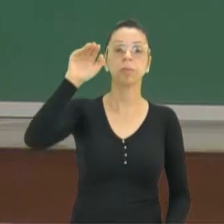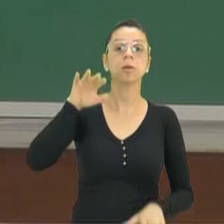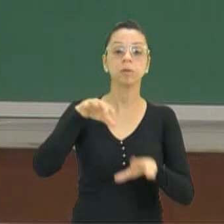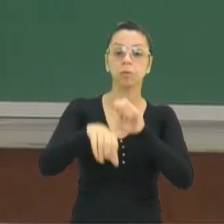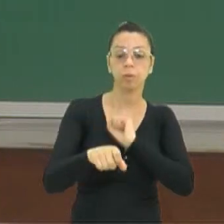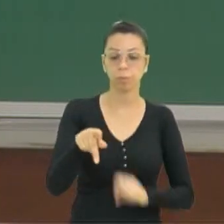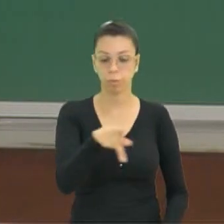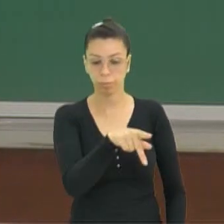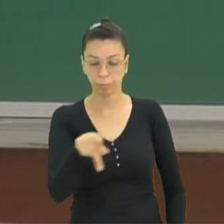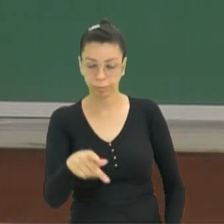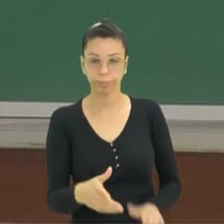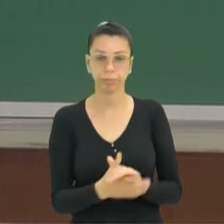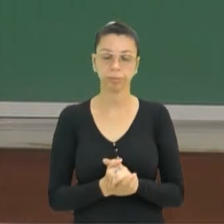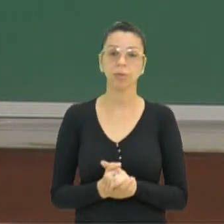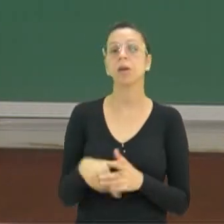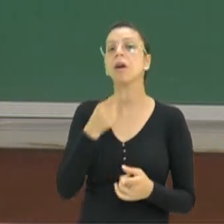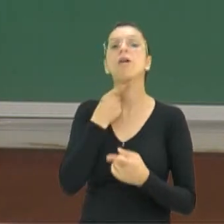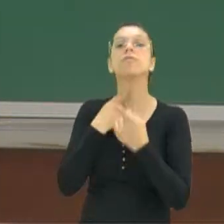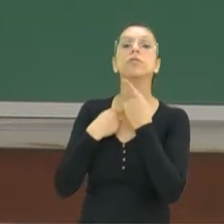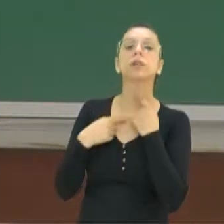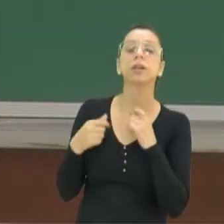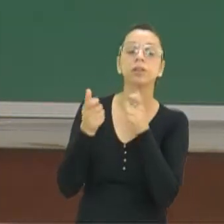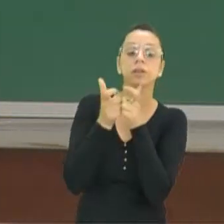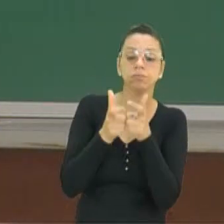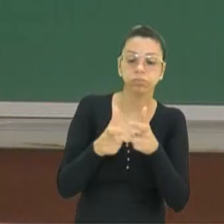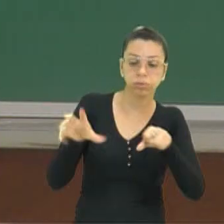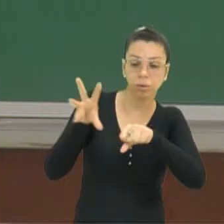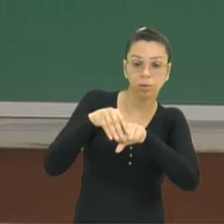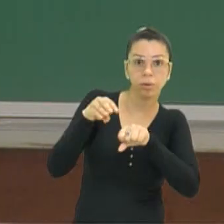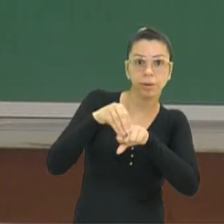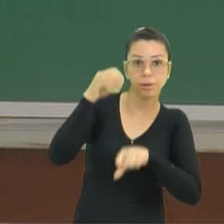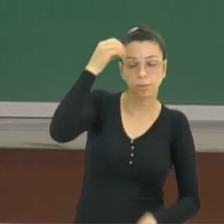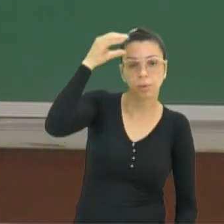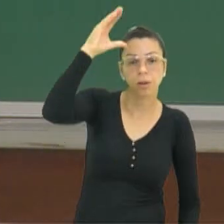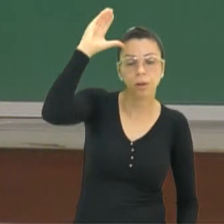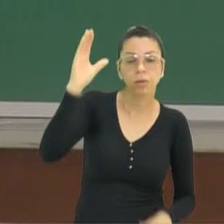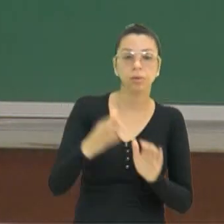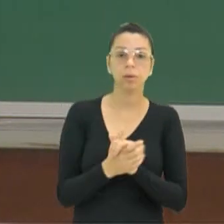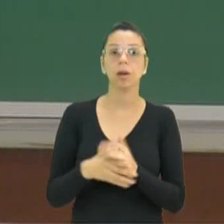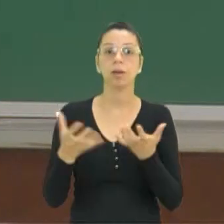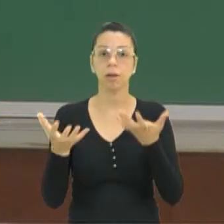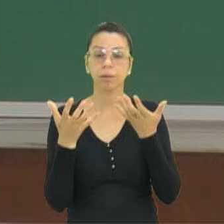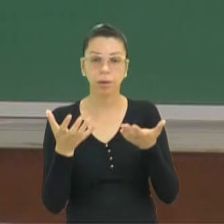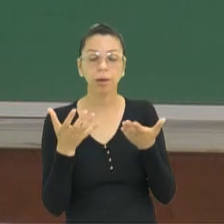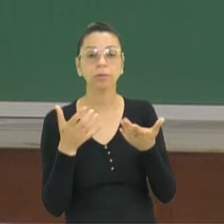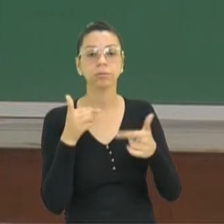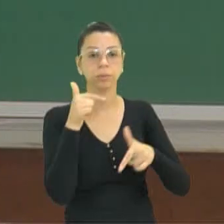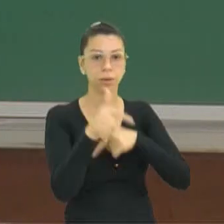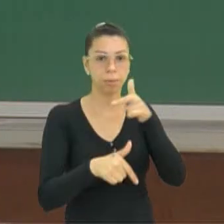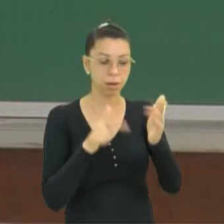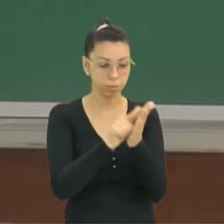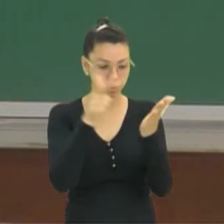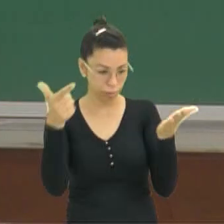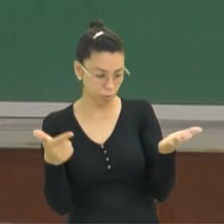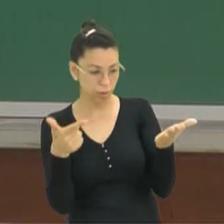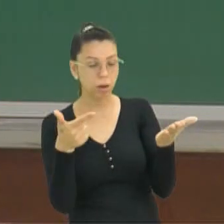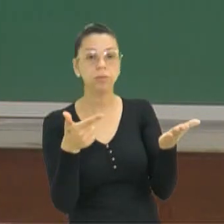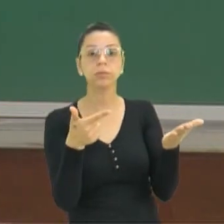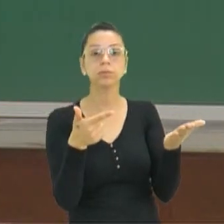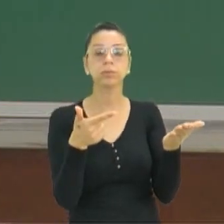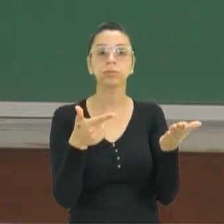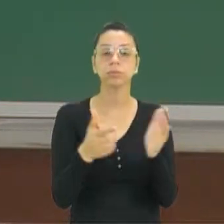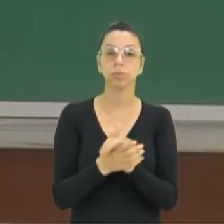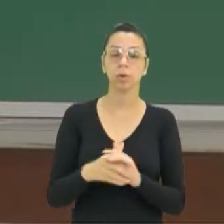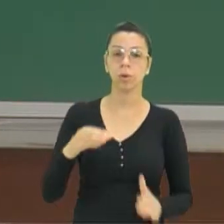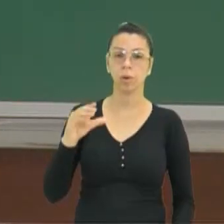de expandir os seus horizontes, ela coloca um anúncio no jornal para trabalhar como governanta e daí ela é